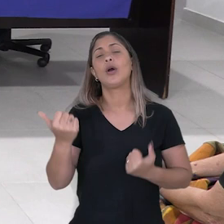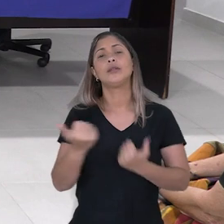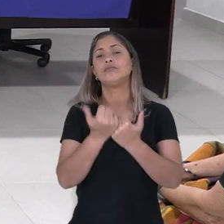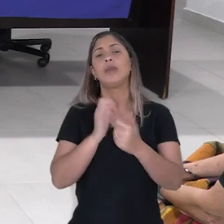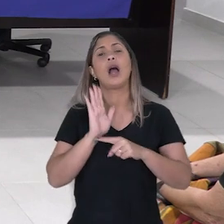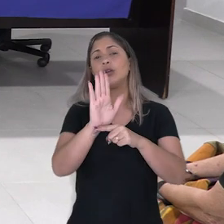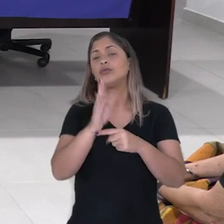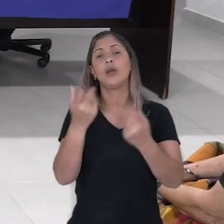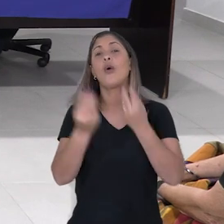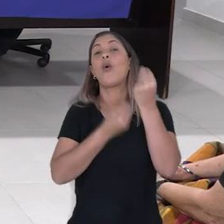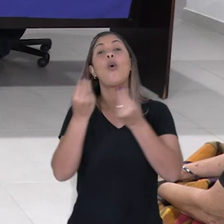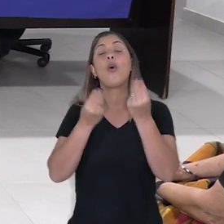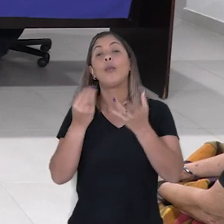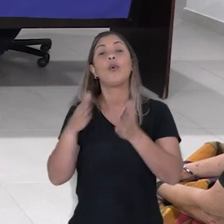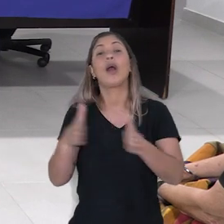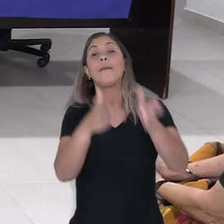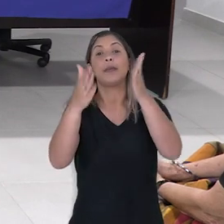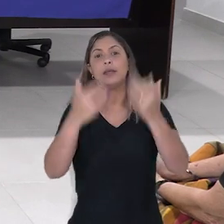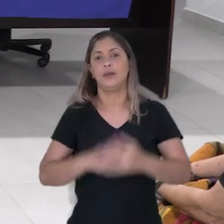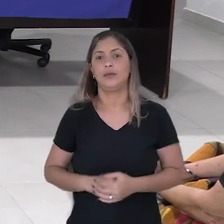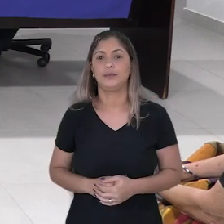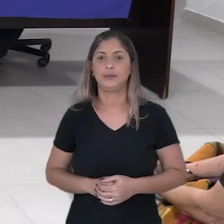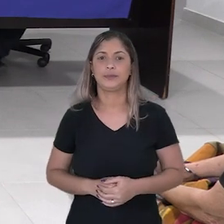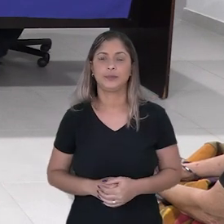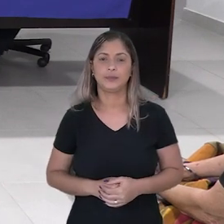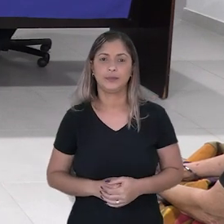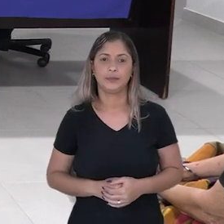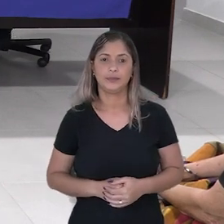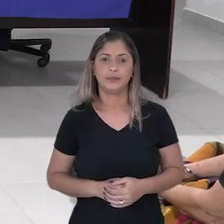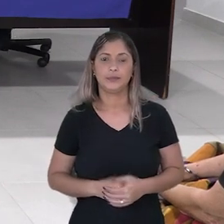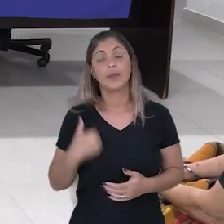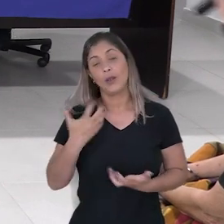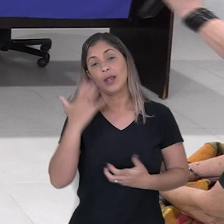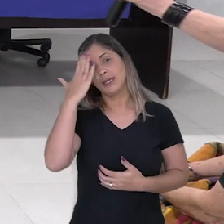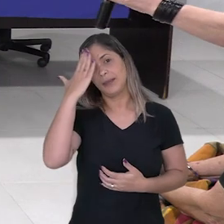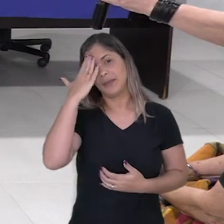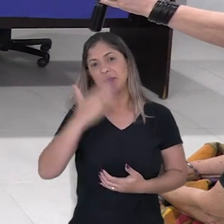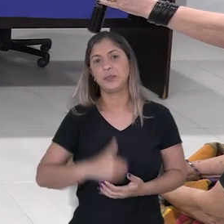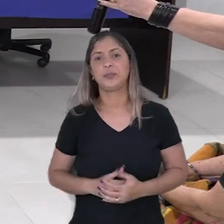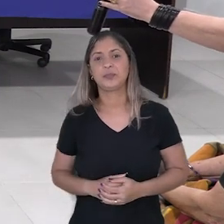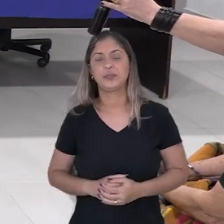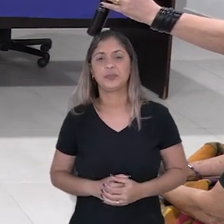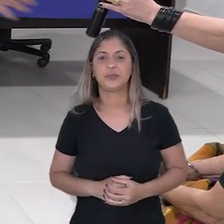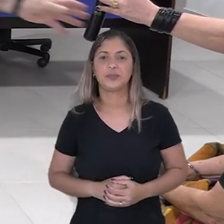chega até vocês? E quais são os caminhos? É só o Braille? Tem mais algum? Gostaria de saber.